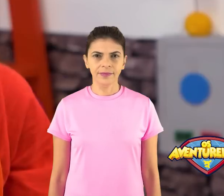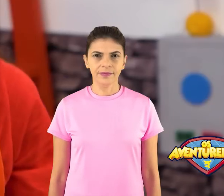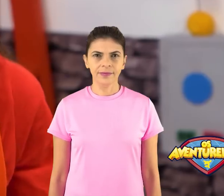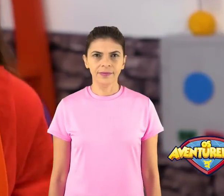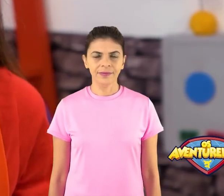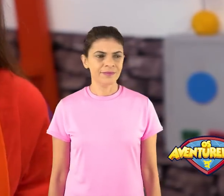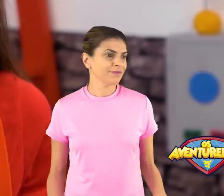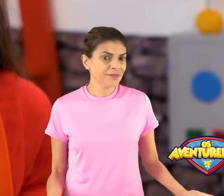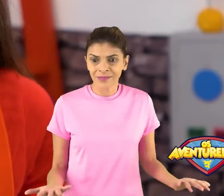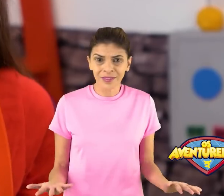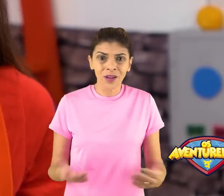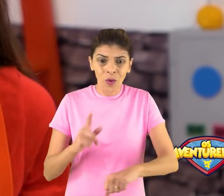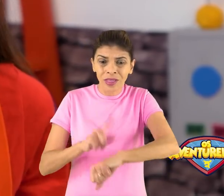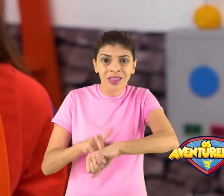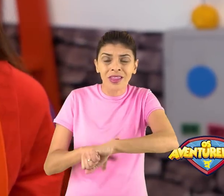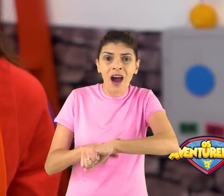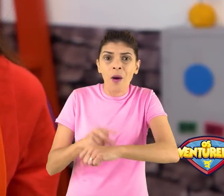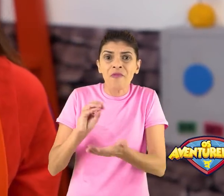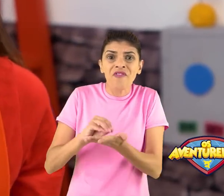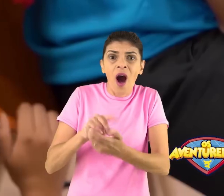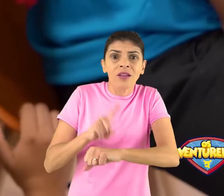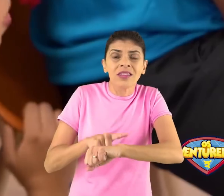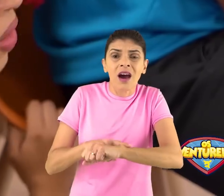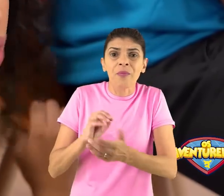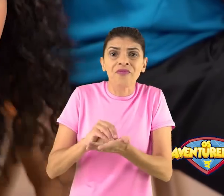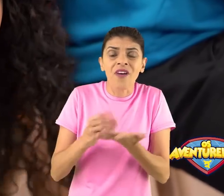E quanto tempo ainda falta?